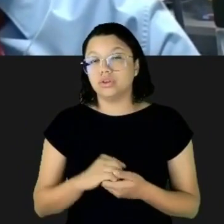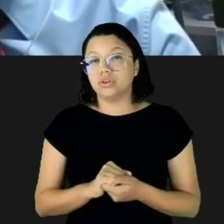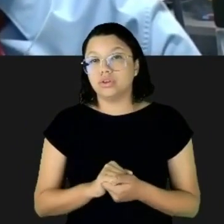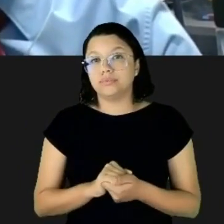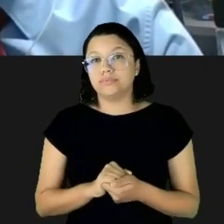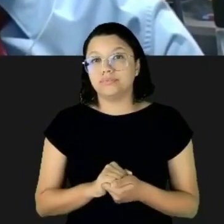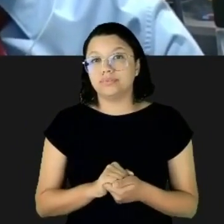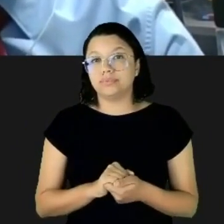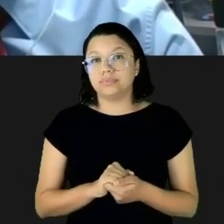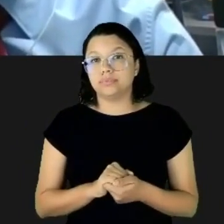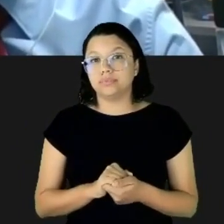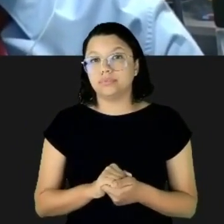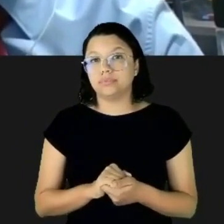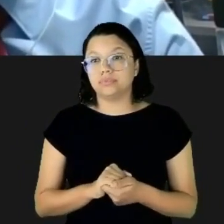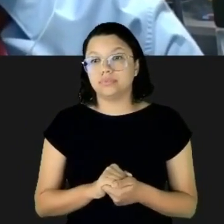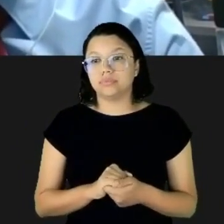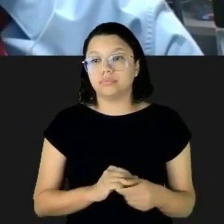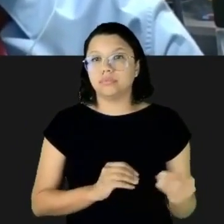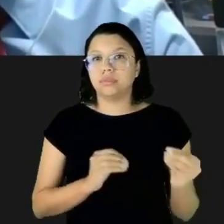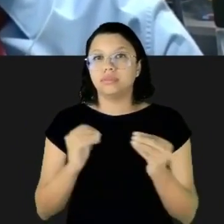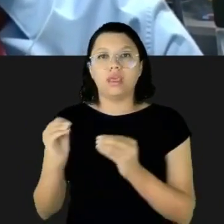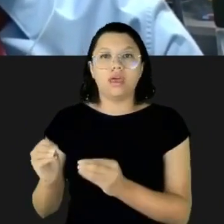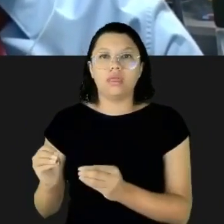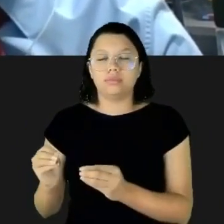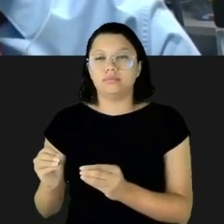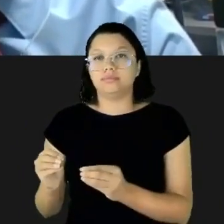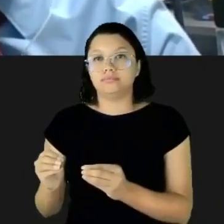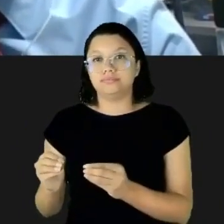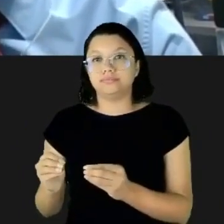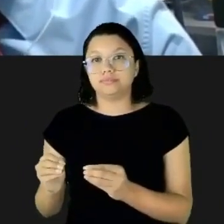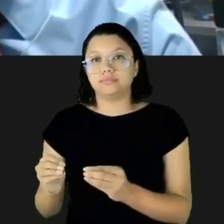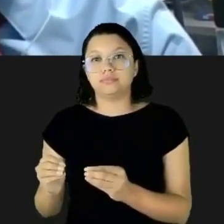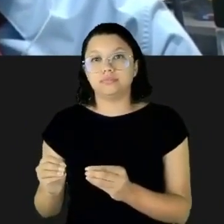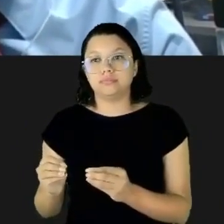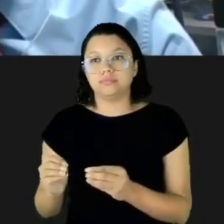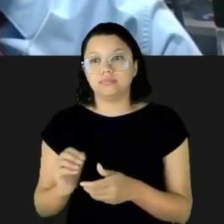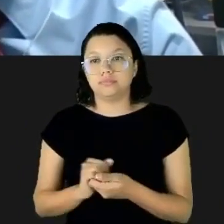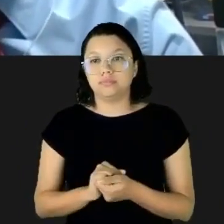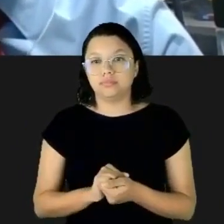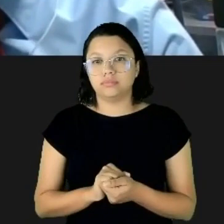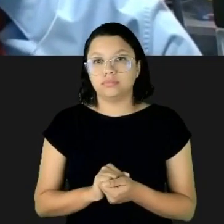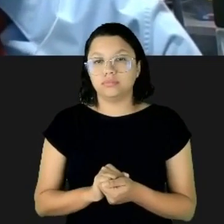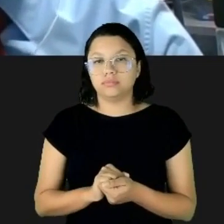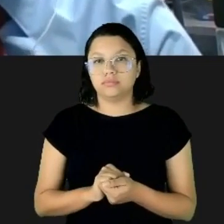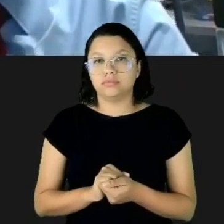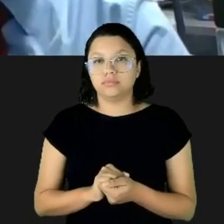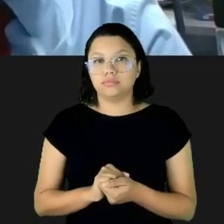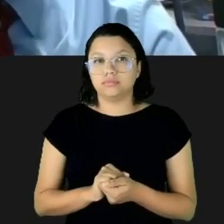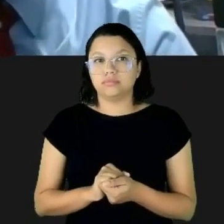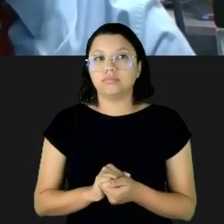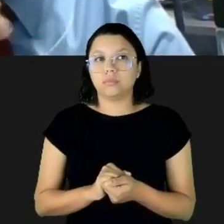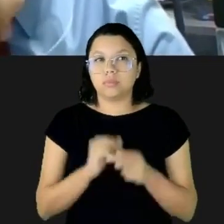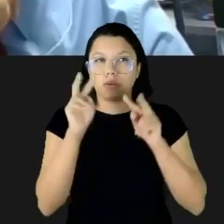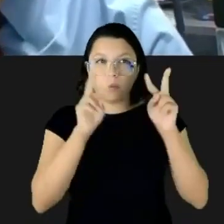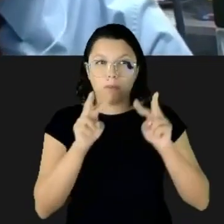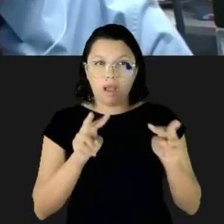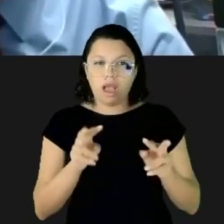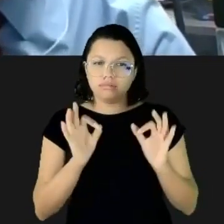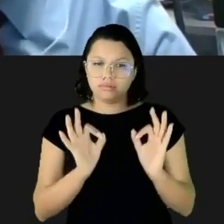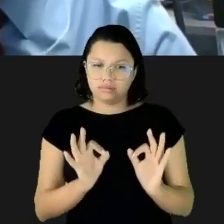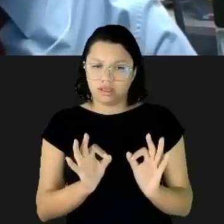é dado a dado a sua devida análise